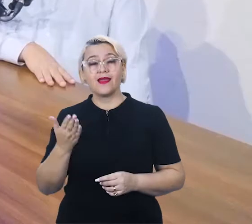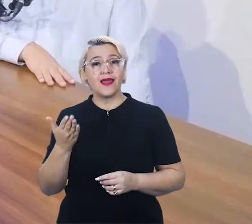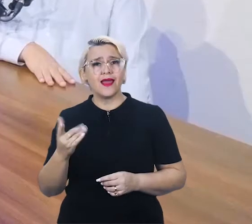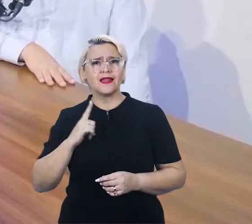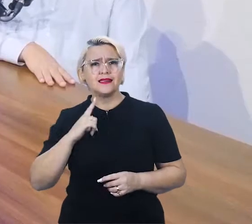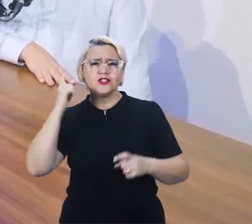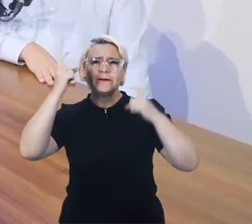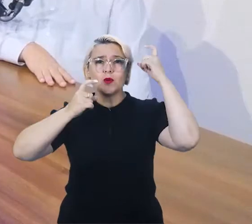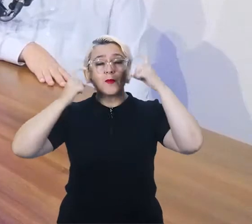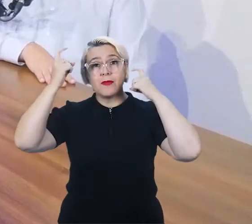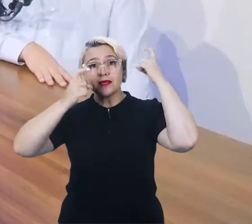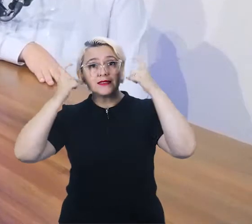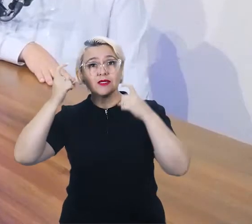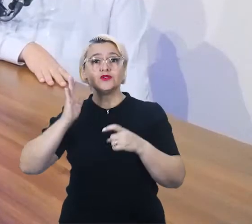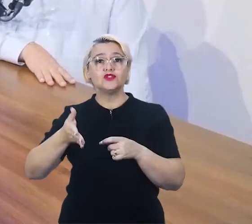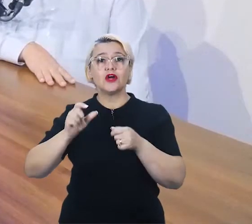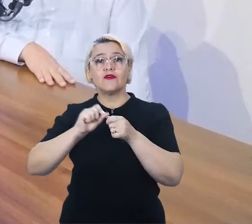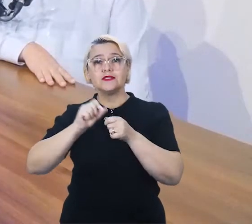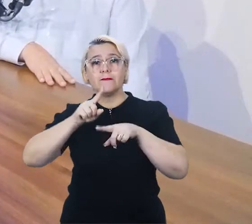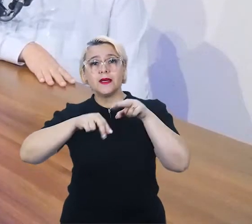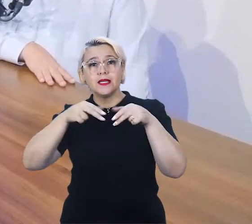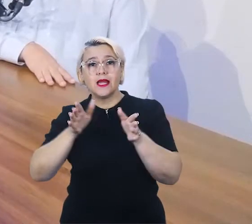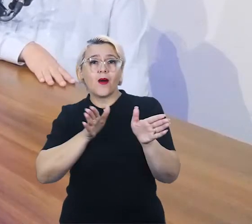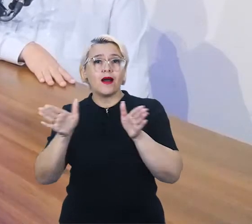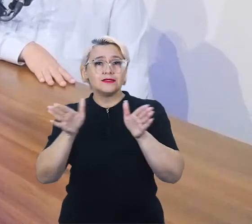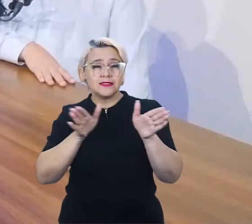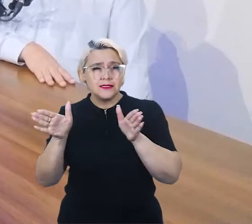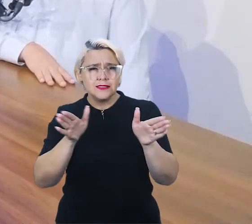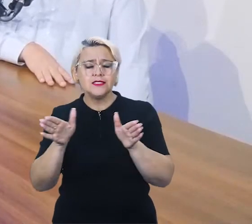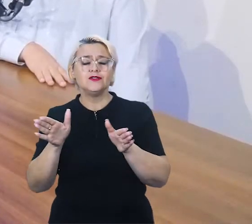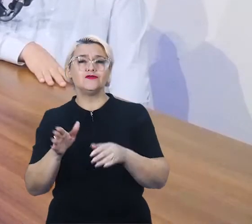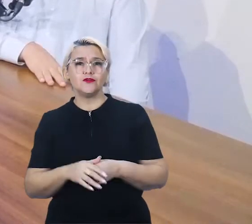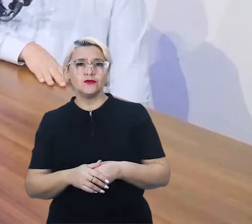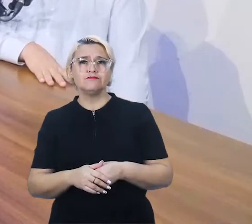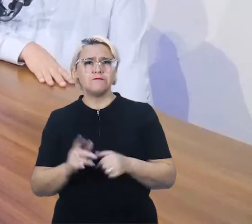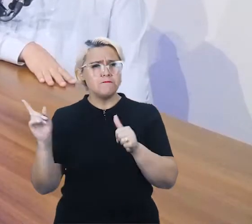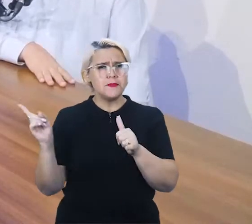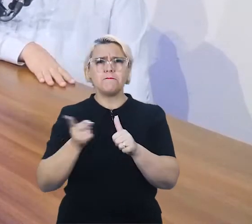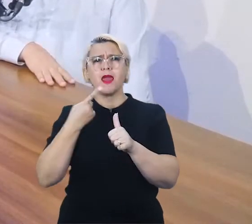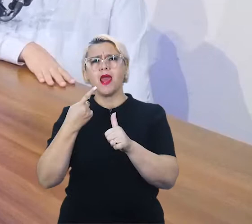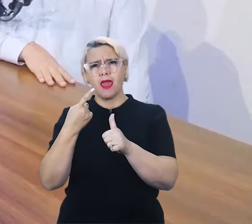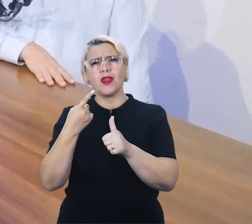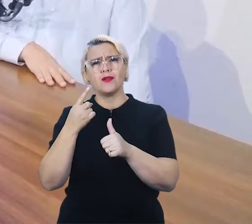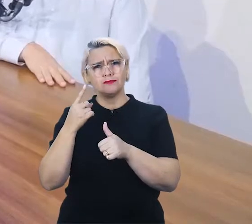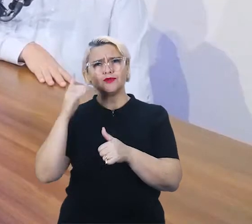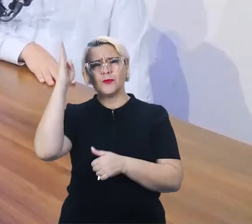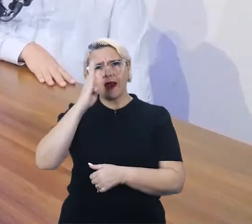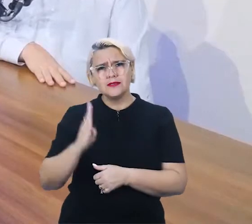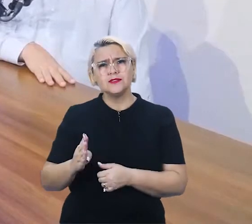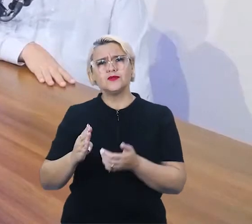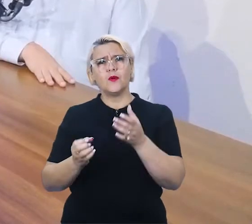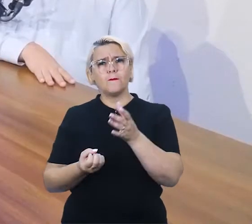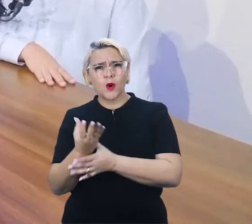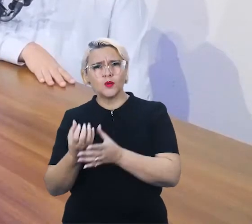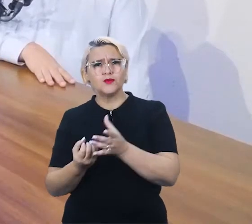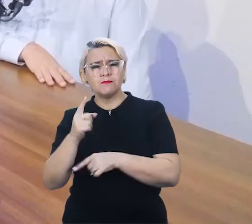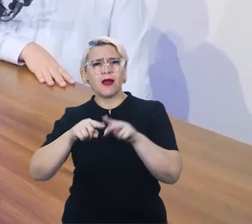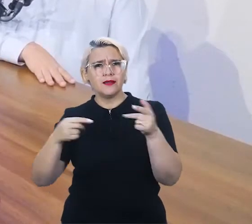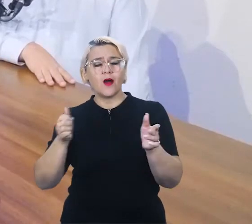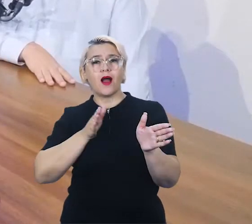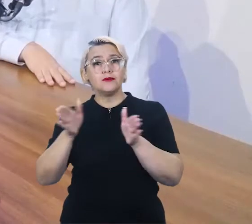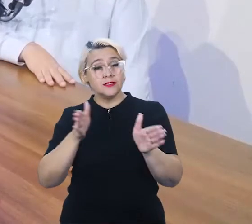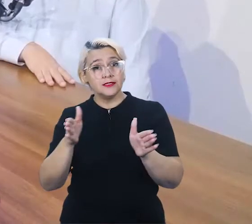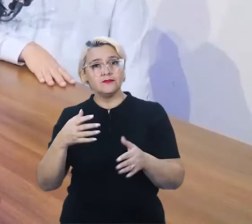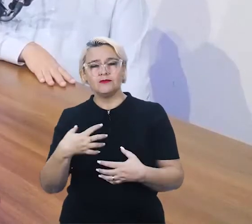assim essa preocupação de já fazer material acessível, né, uma pioneira no Brasil em produzir material acessível, e